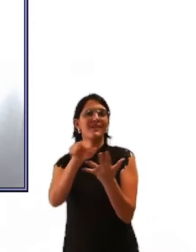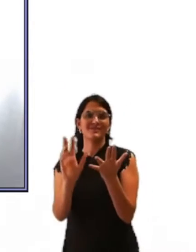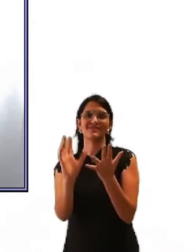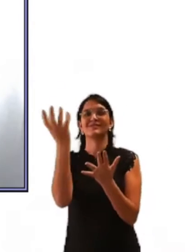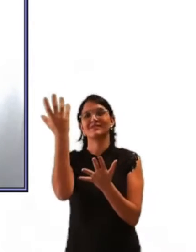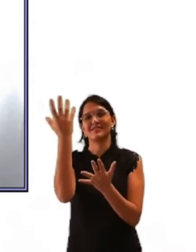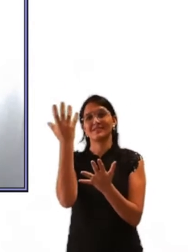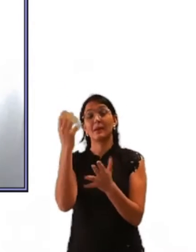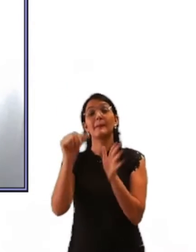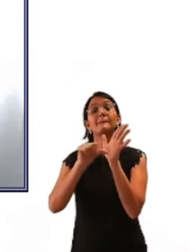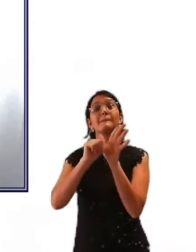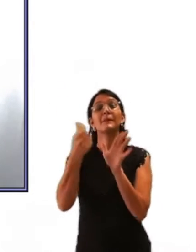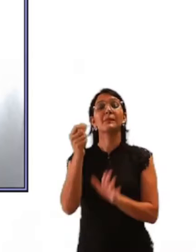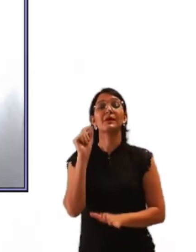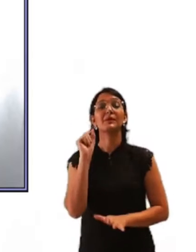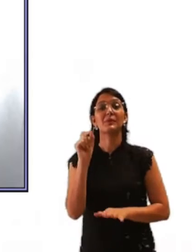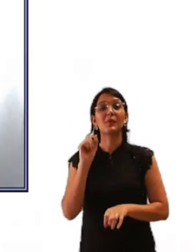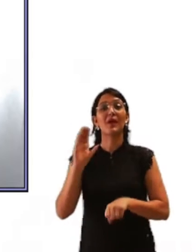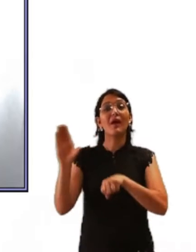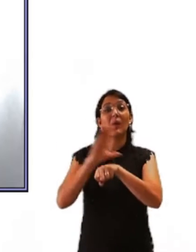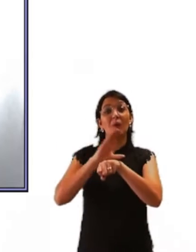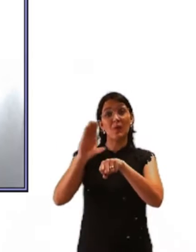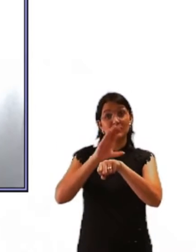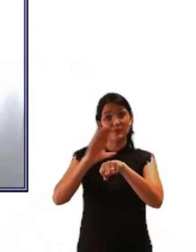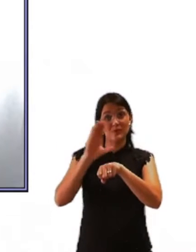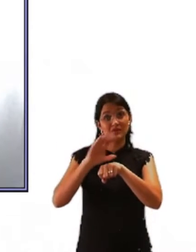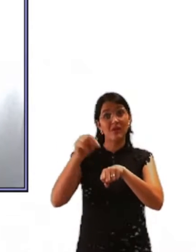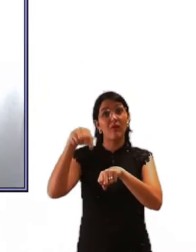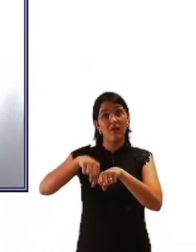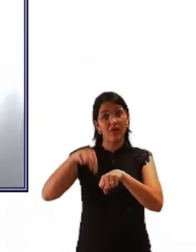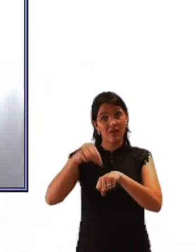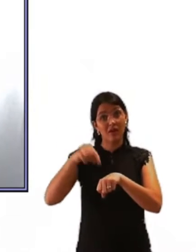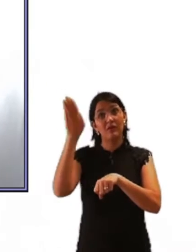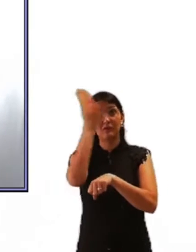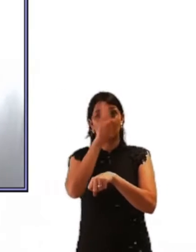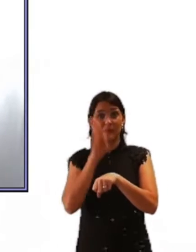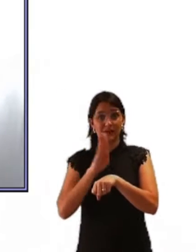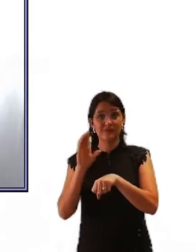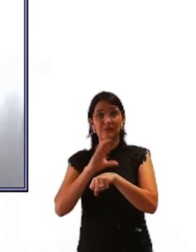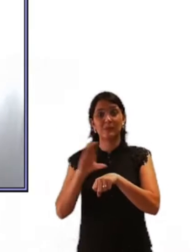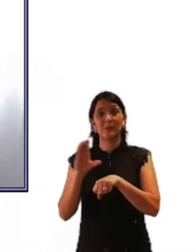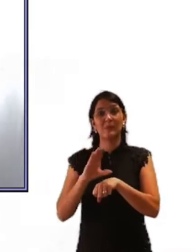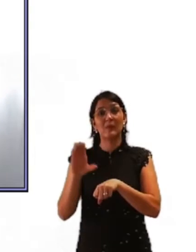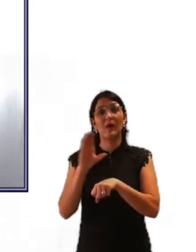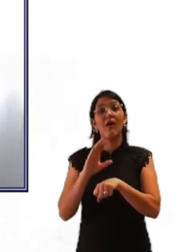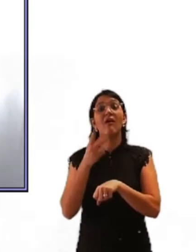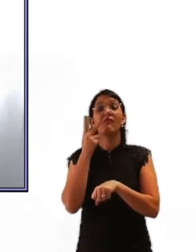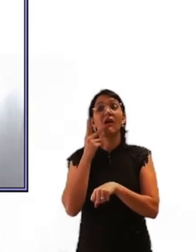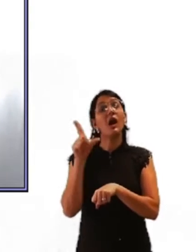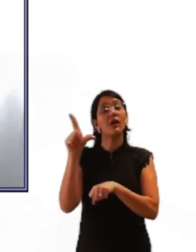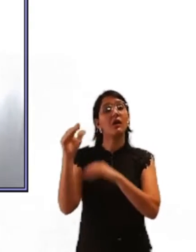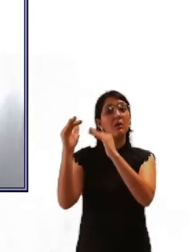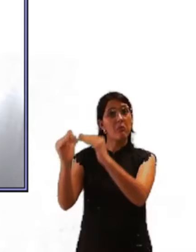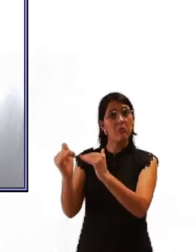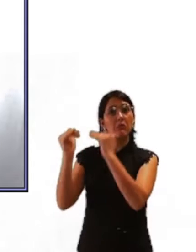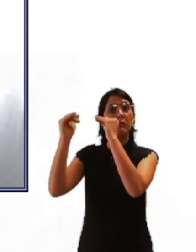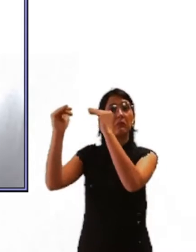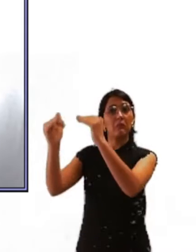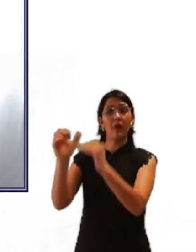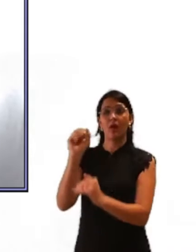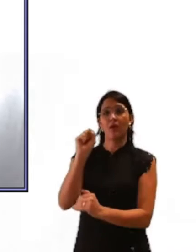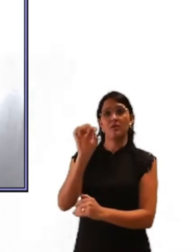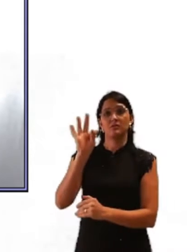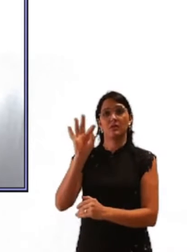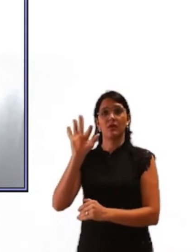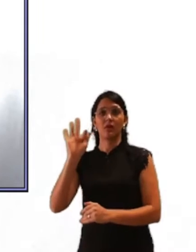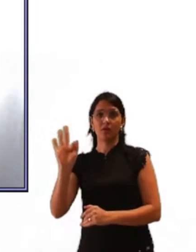né? Primeiro deles, a Constituição, que consagra aí um poder ao Supremo